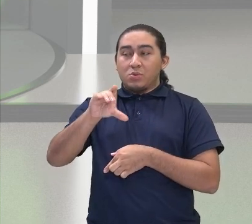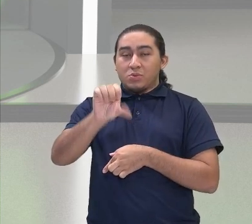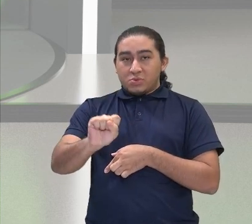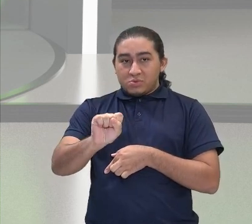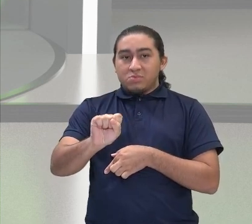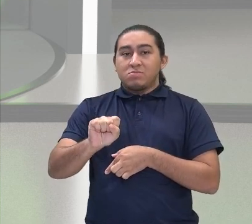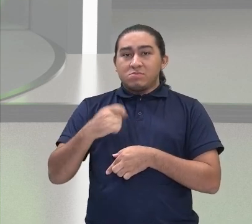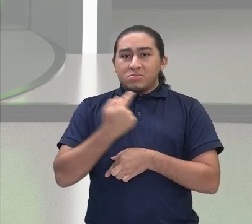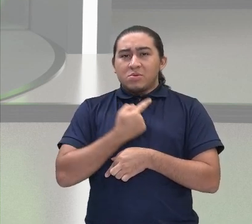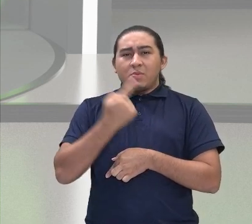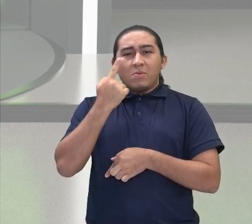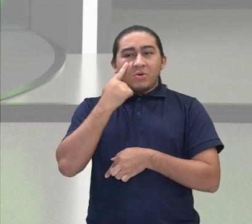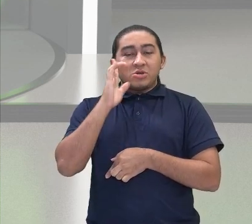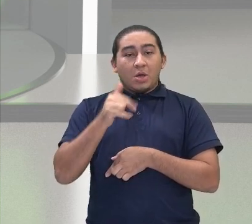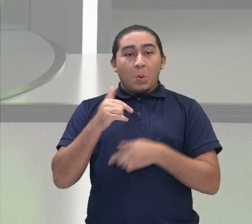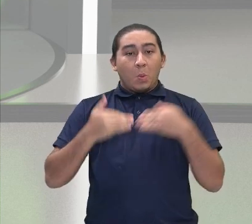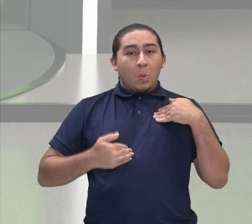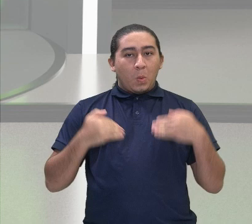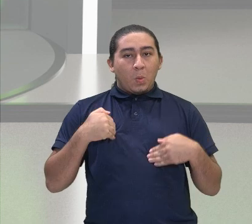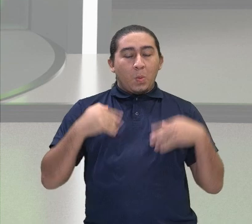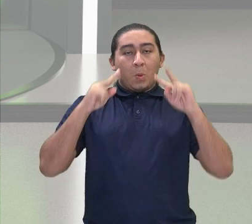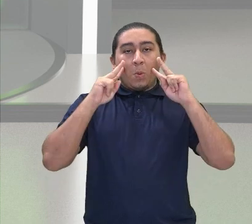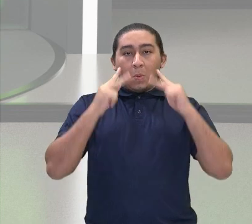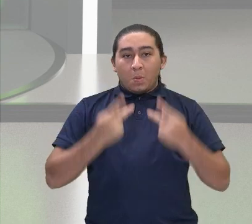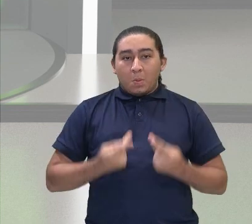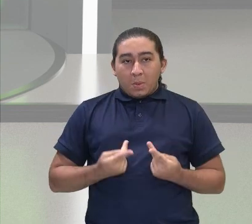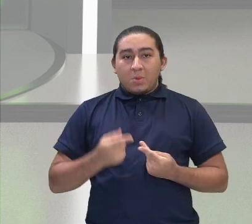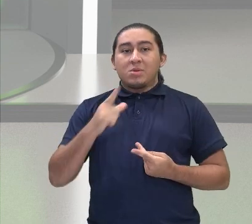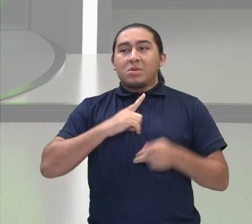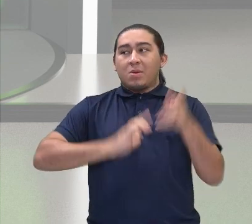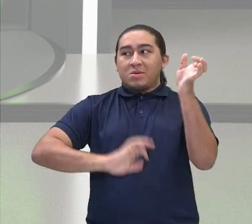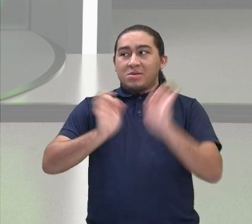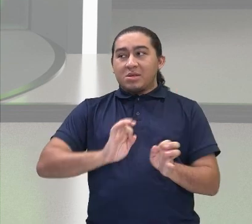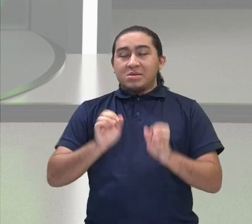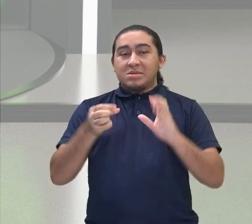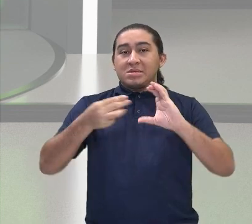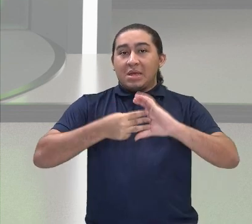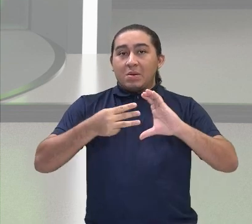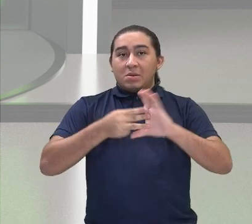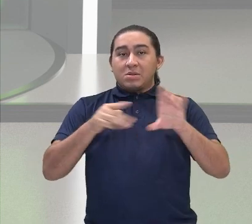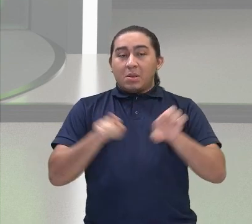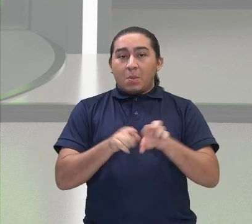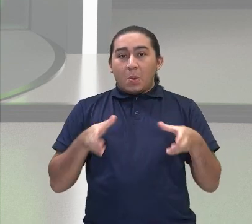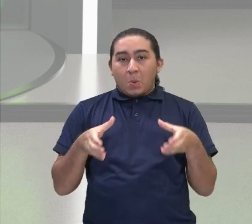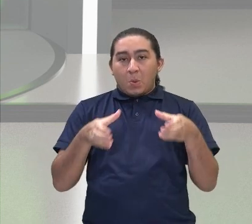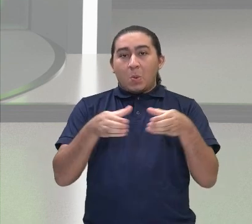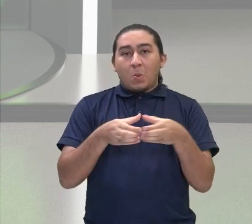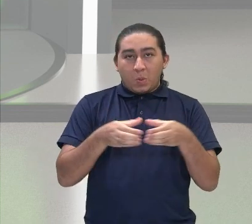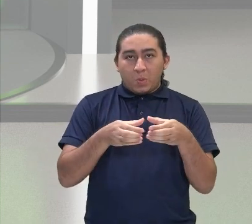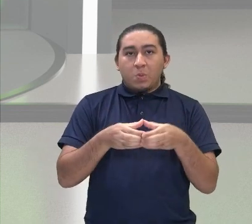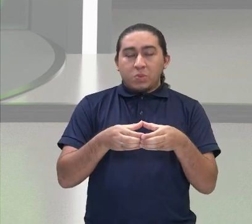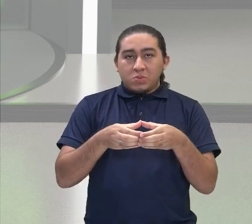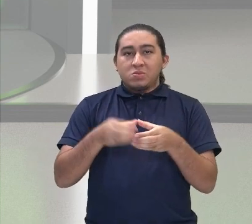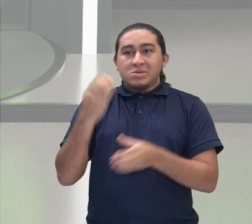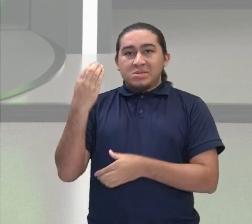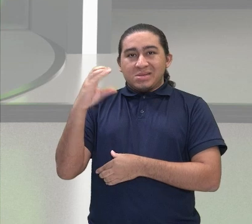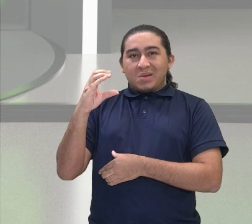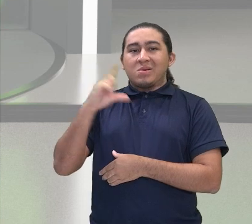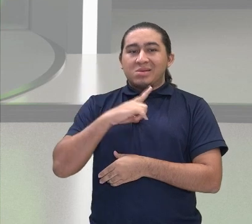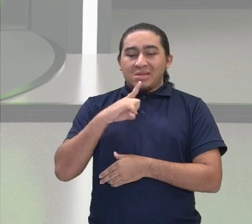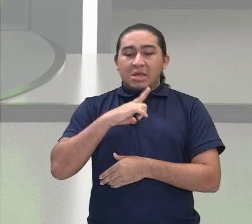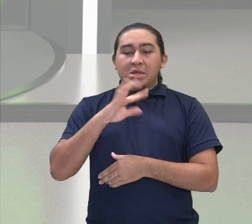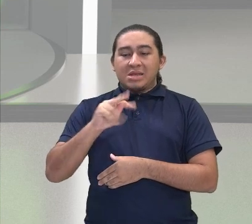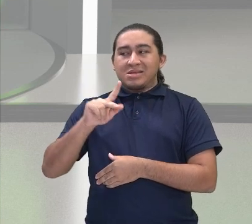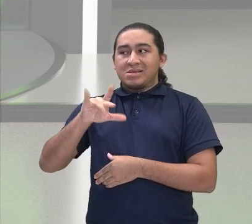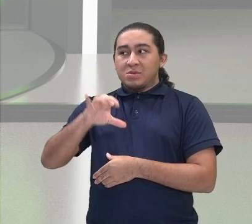corpo humano, né? A gente viu que ele está organizado ali em célula e um conjunto de células formam os tecidos. Esses tecidos vão